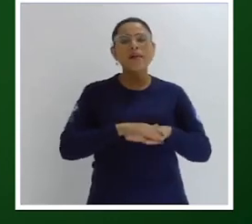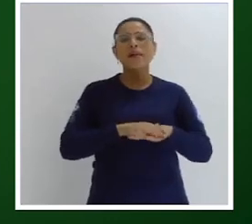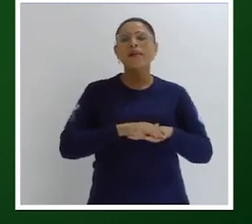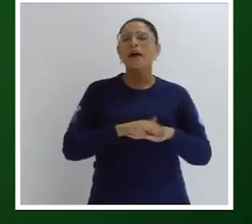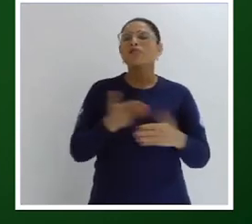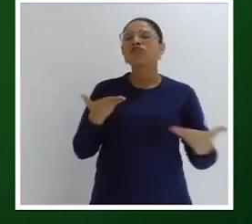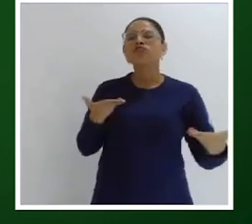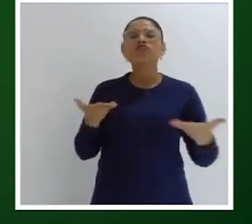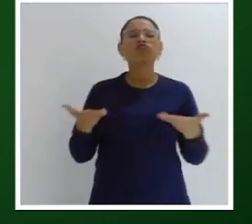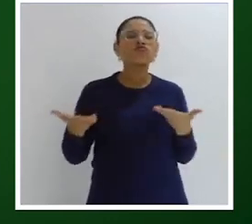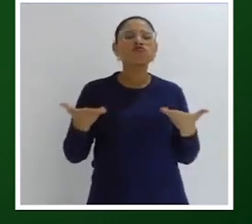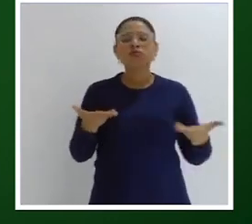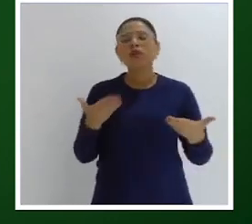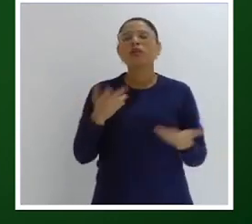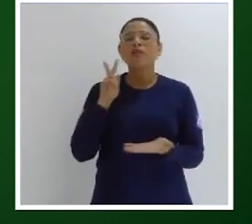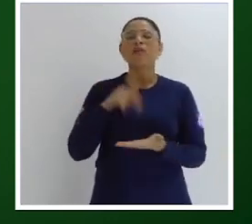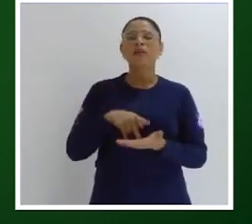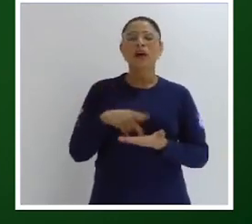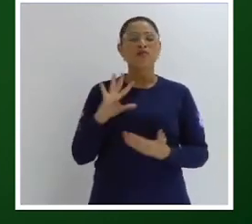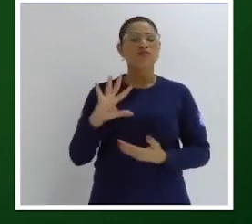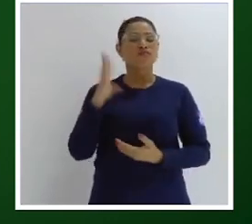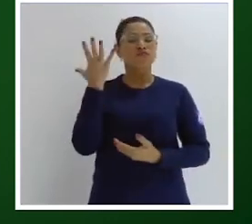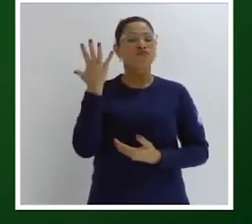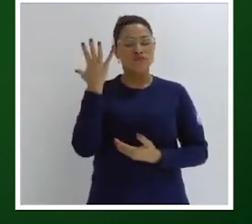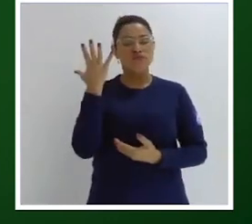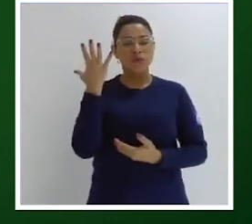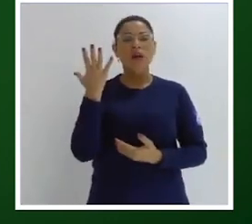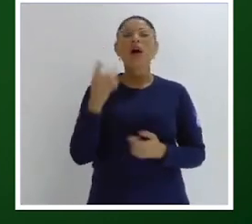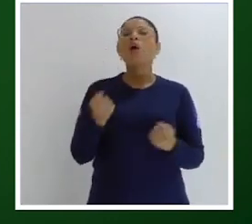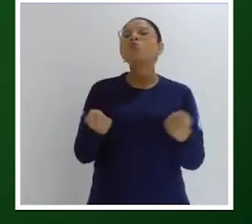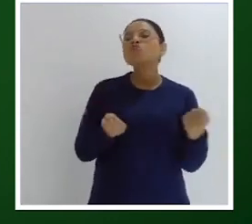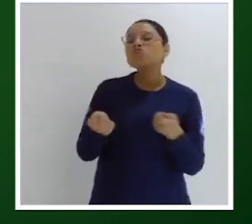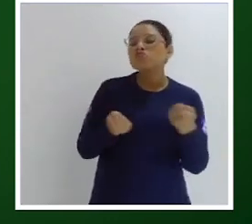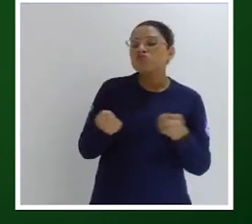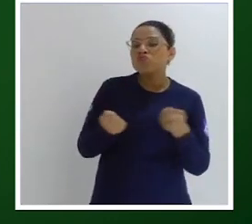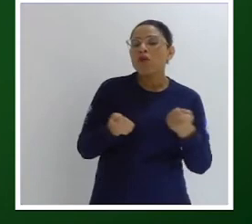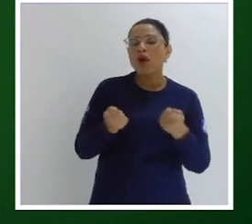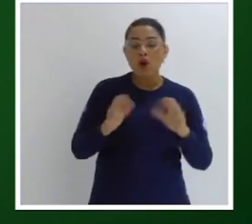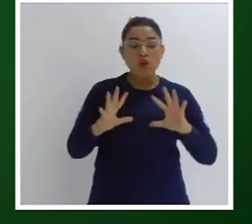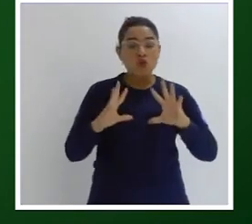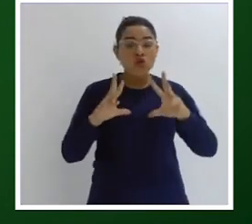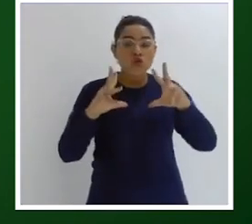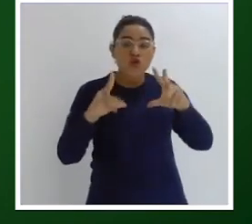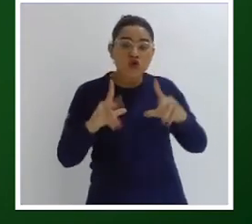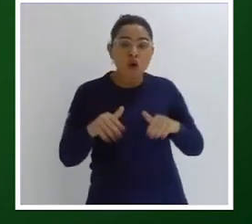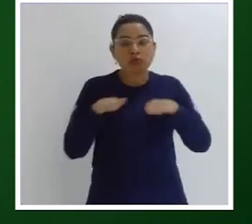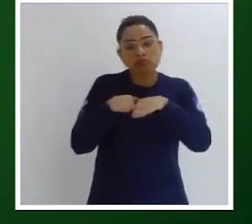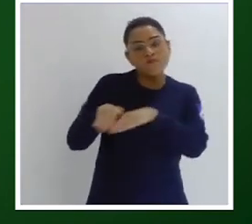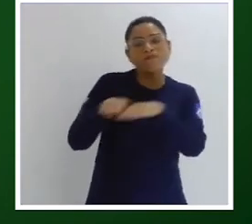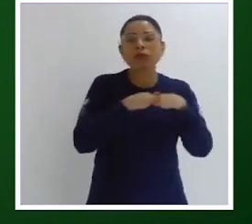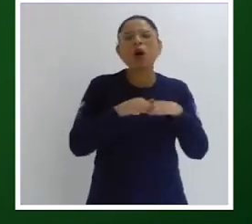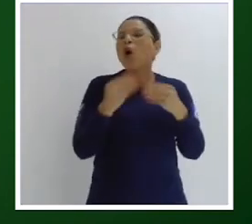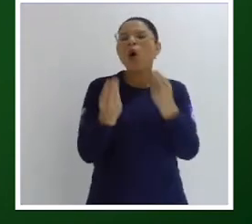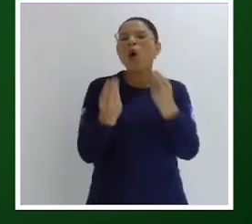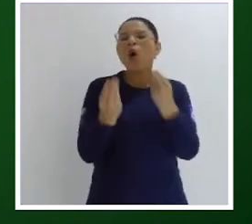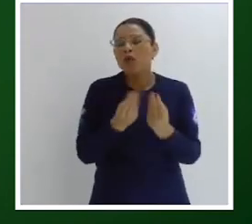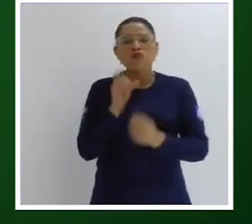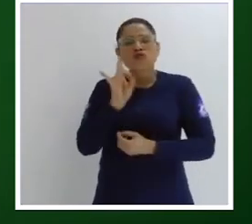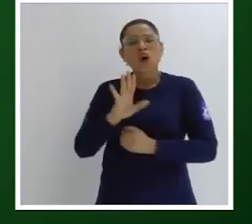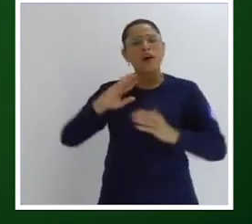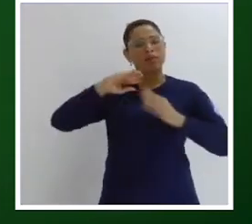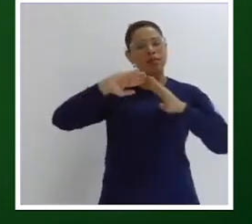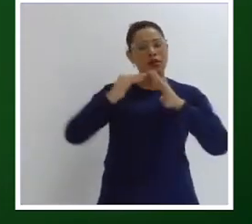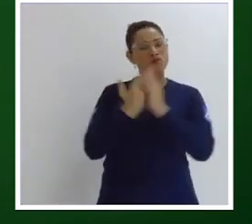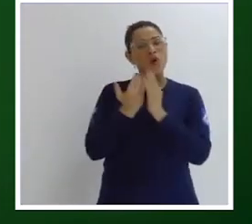articulação como na realidade fazer um ajuste de Conduta de todas as partes é justo de Conduta não pode ser só